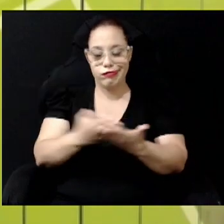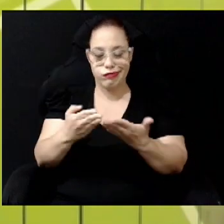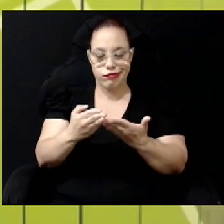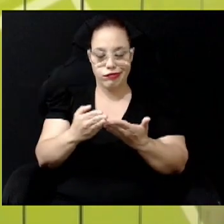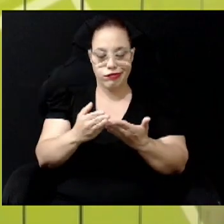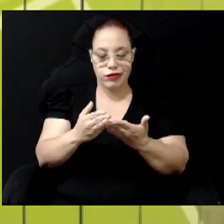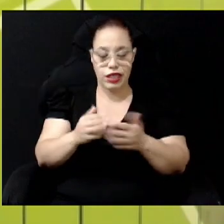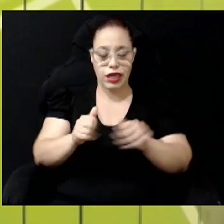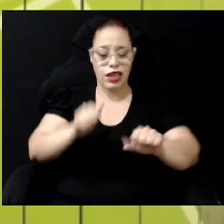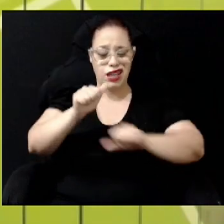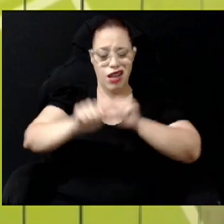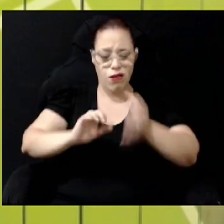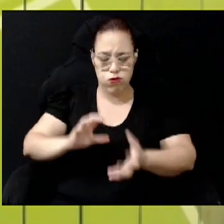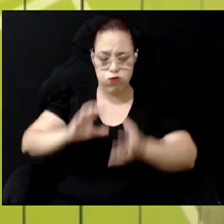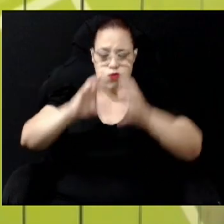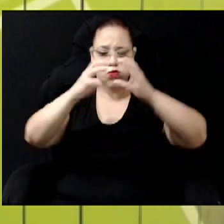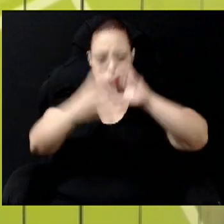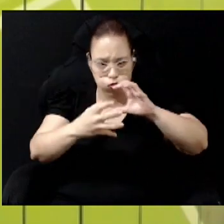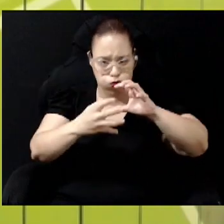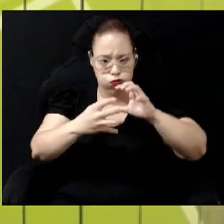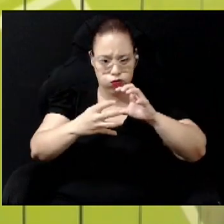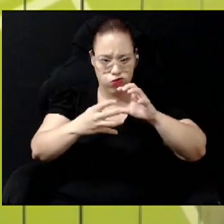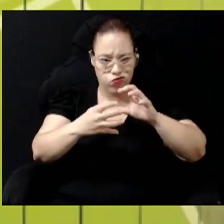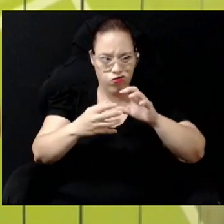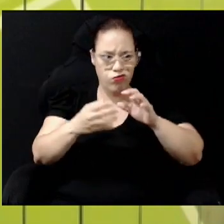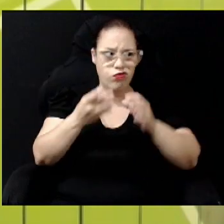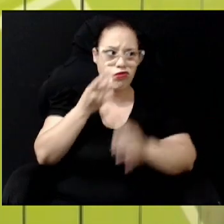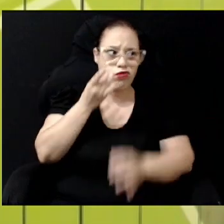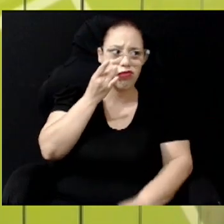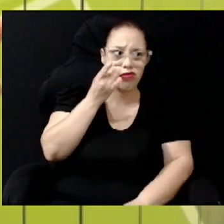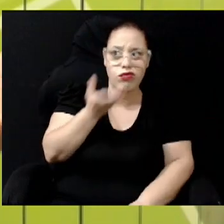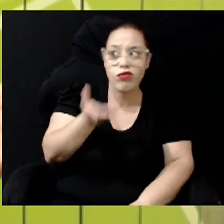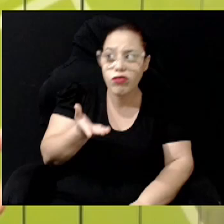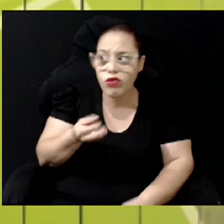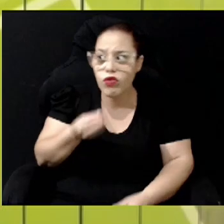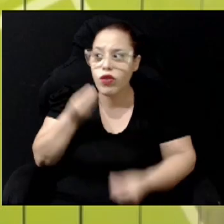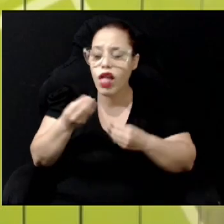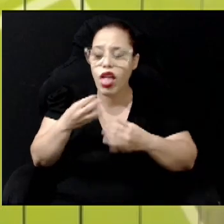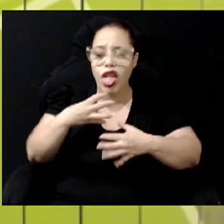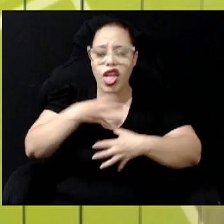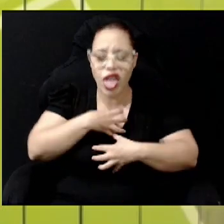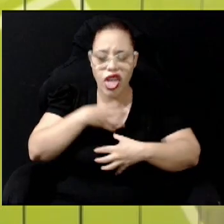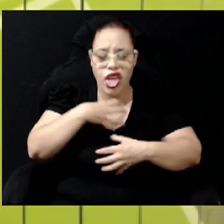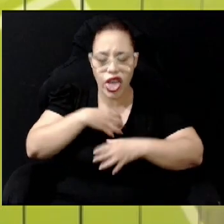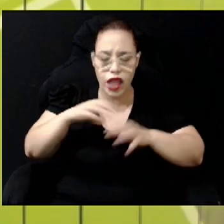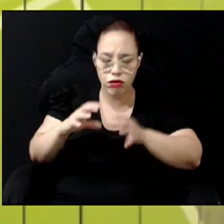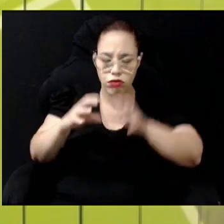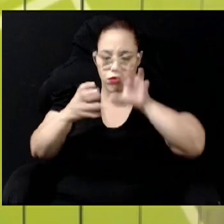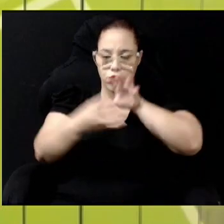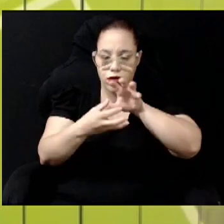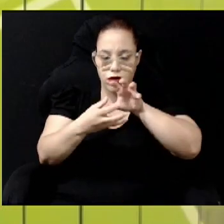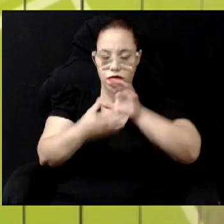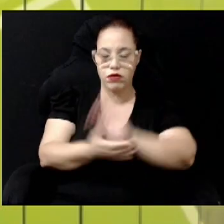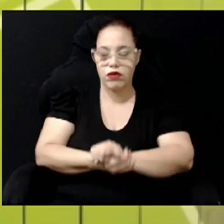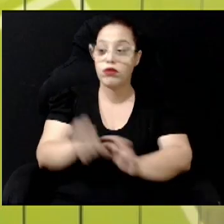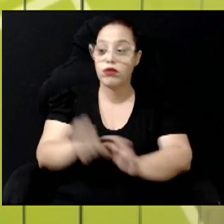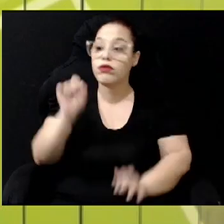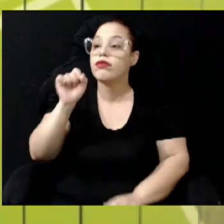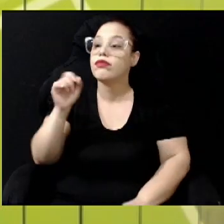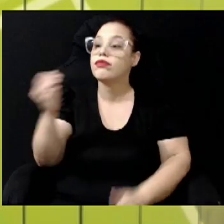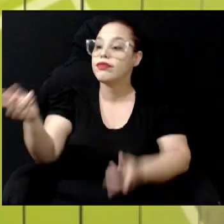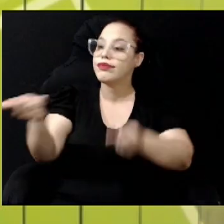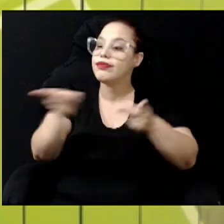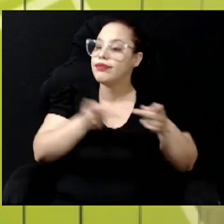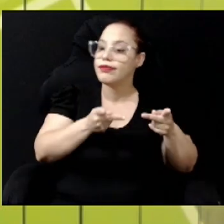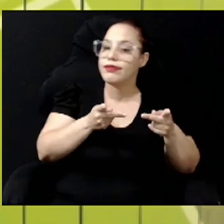mudanças climáticas que a gente tem presenciado. A gente vai falar sobre ansiedade climática. E para falar sobre isso, a gente convidou a